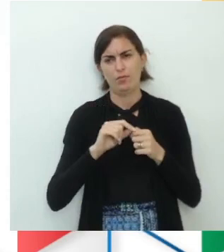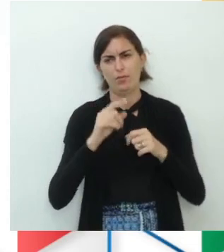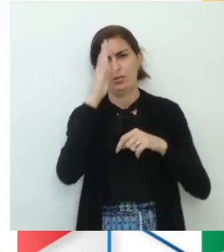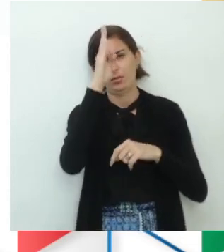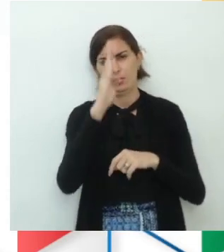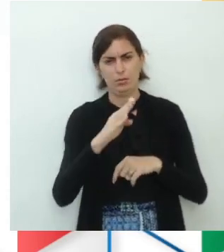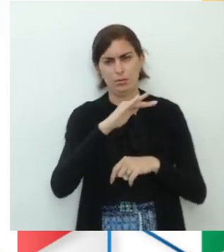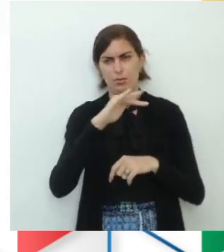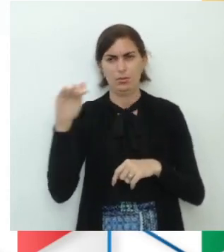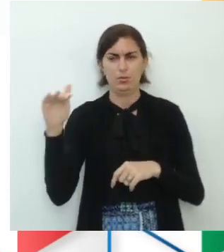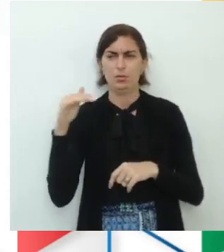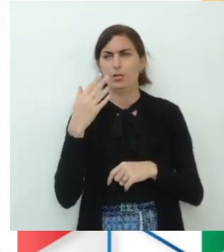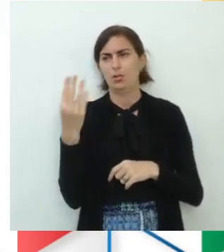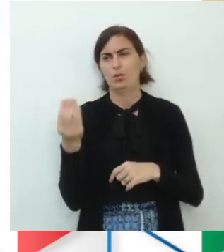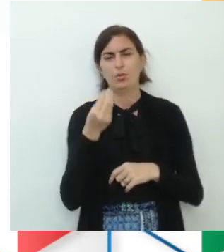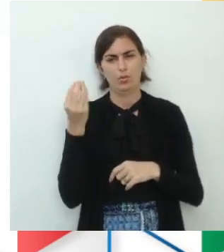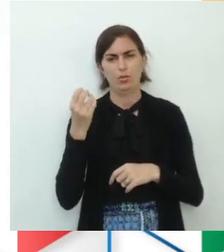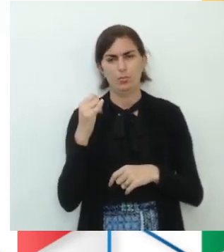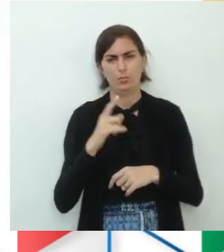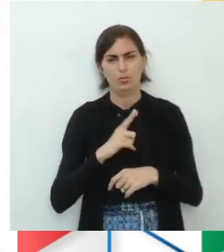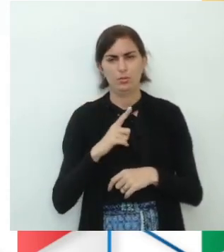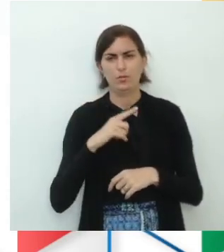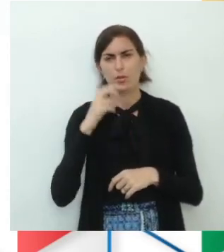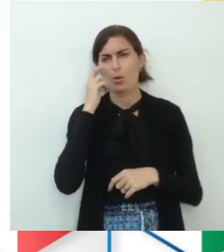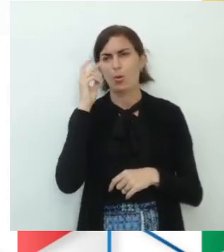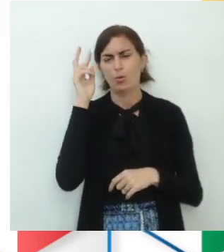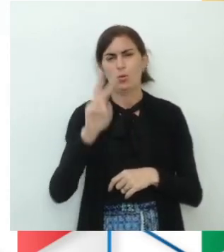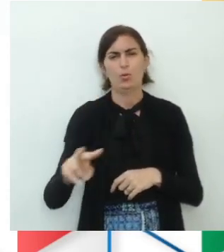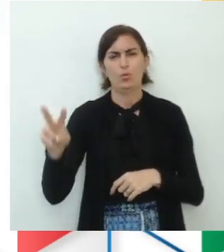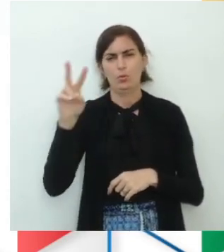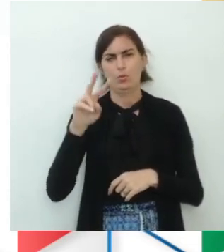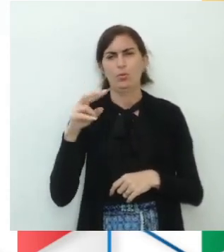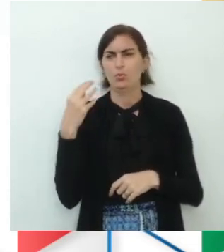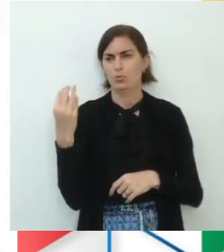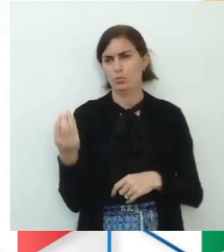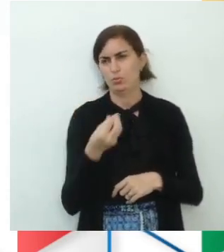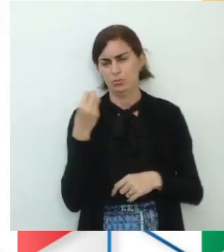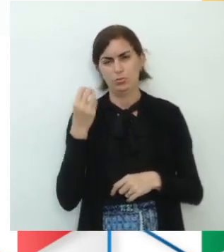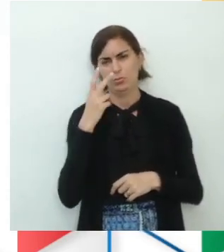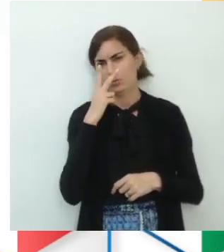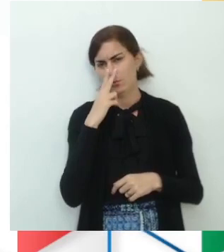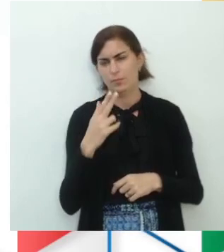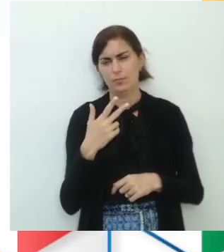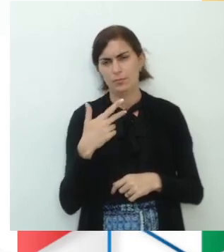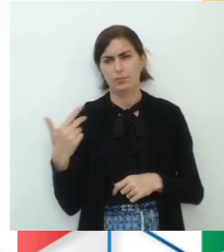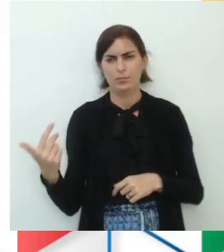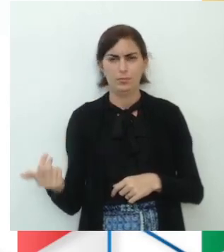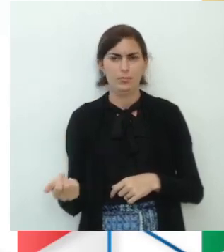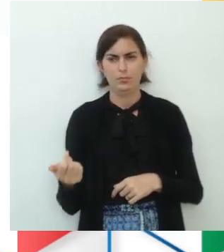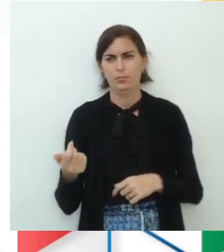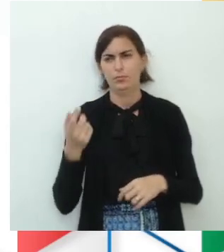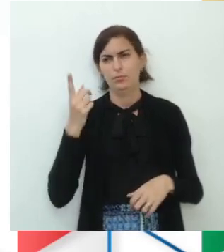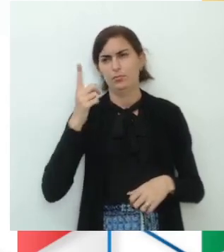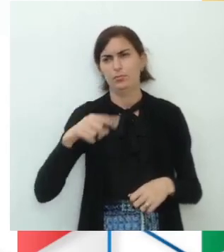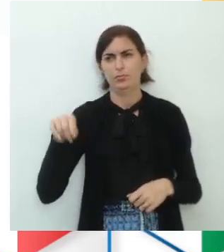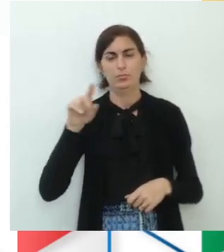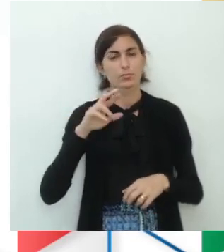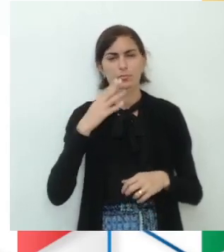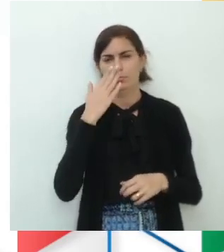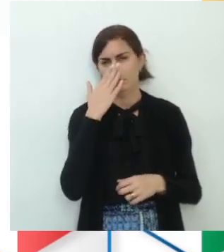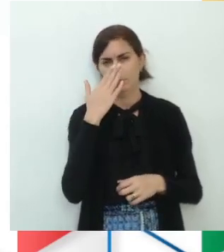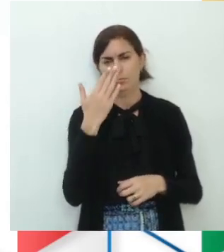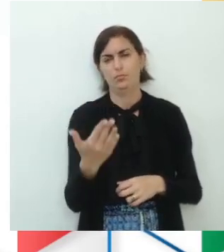simetria, tá? É como se eu estivesse olhando, como, tá? Não é a mesma coisa, mas como se eu estivesse olhando de